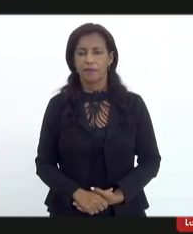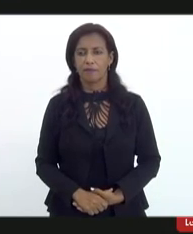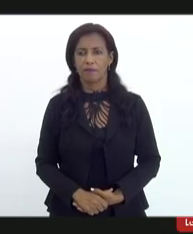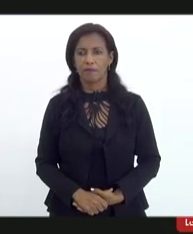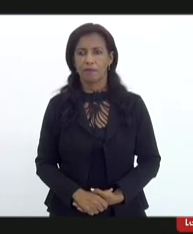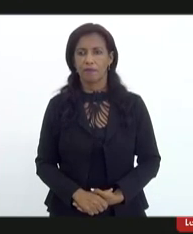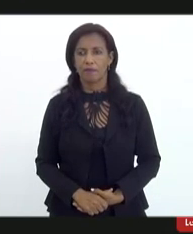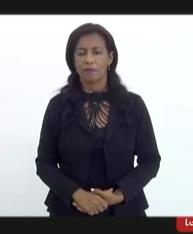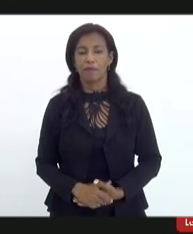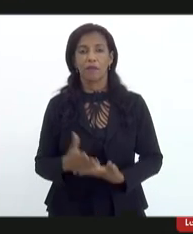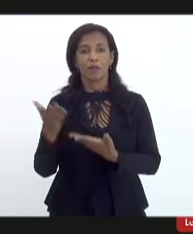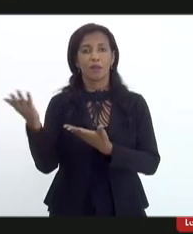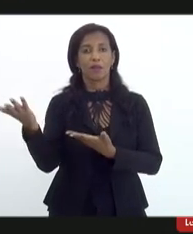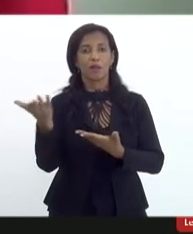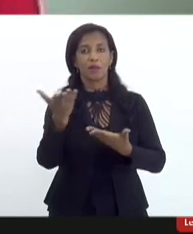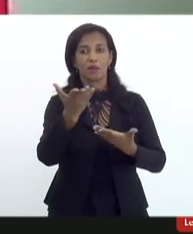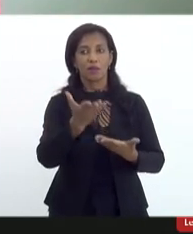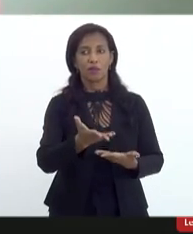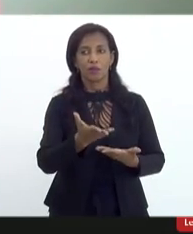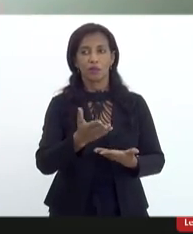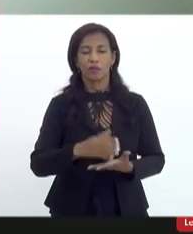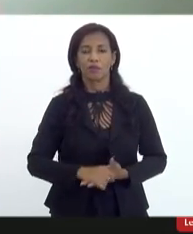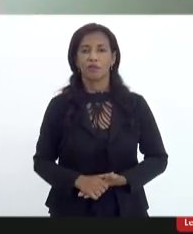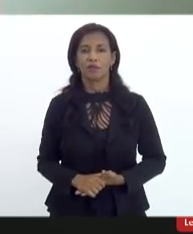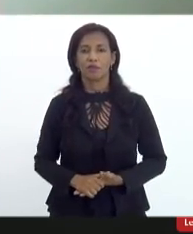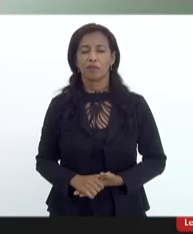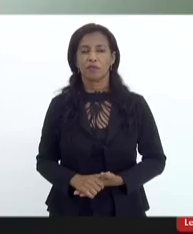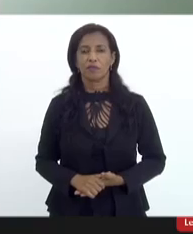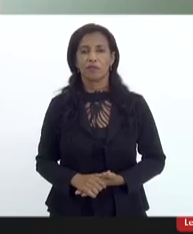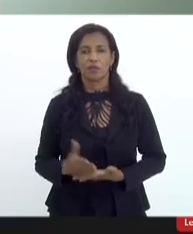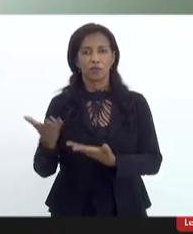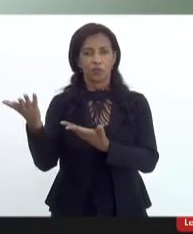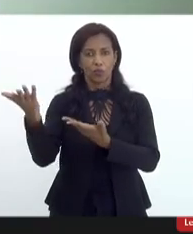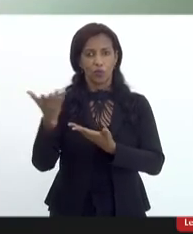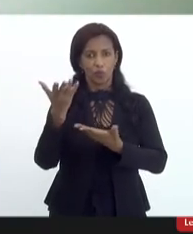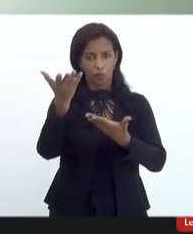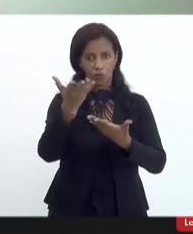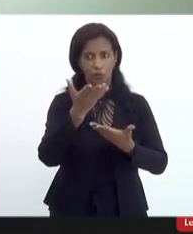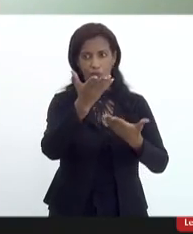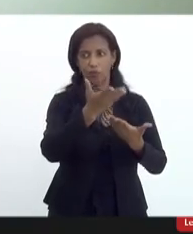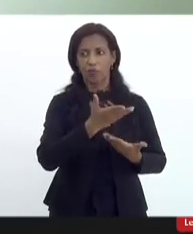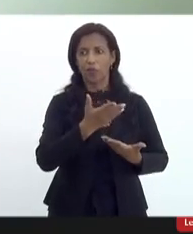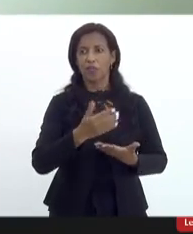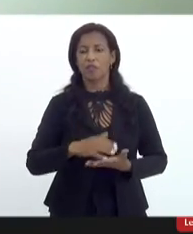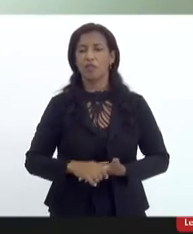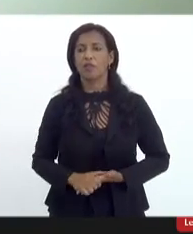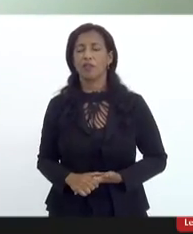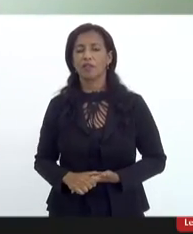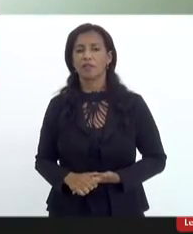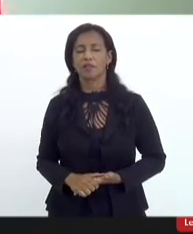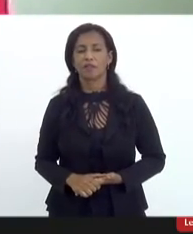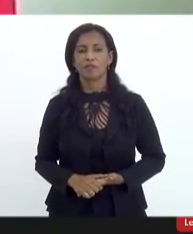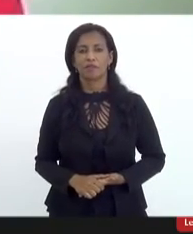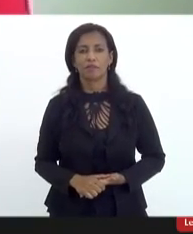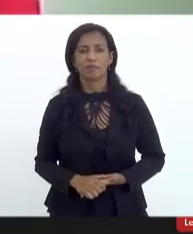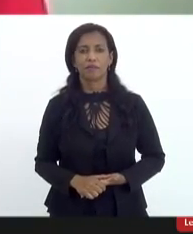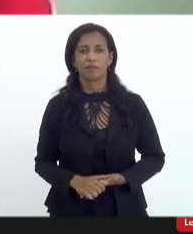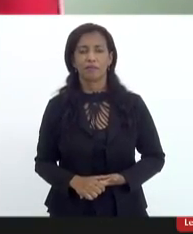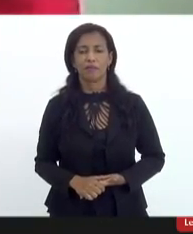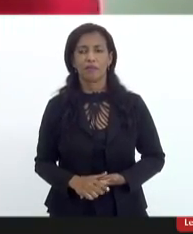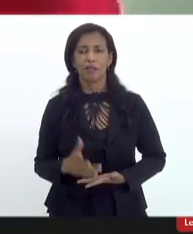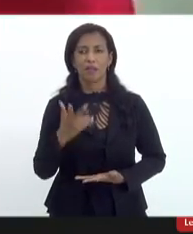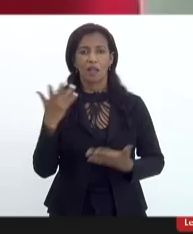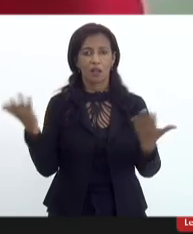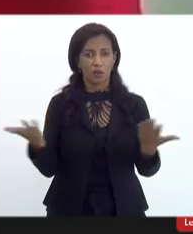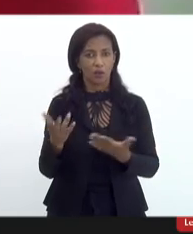E vou, então, passar aos nossos expositores, agora para as suas considerações finais. Vou,